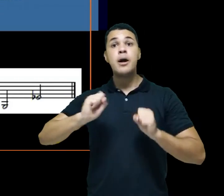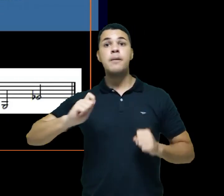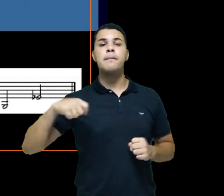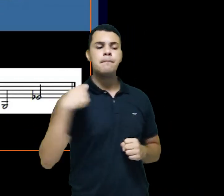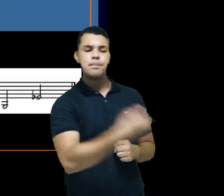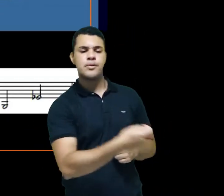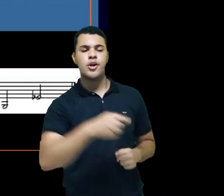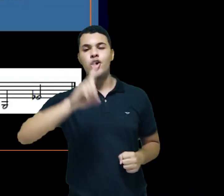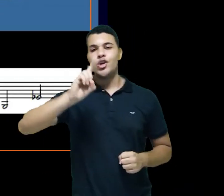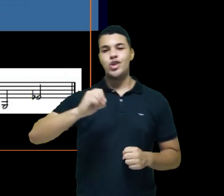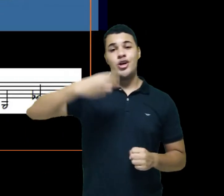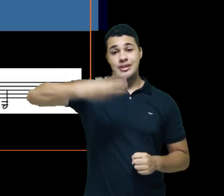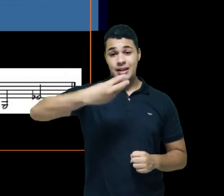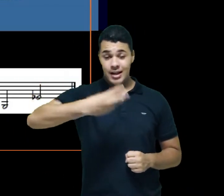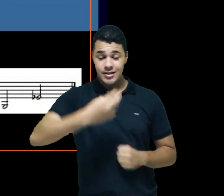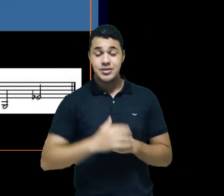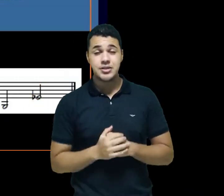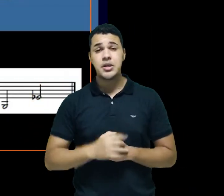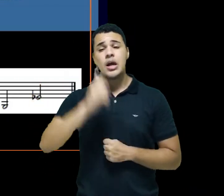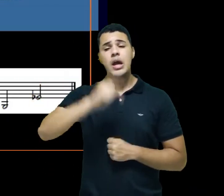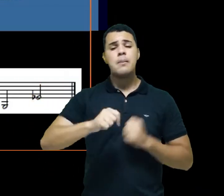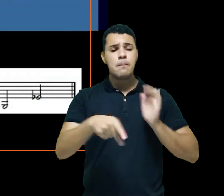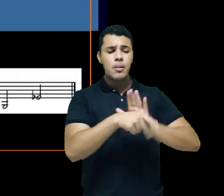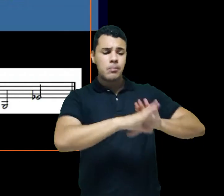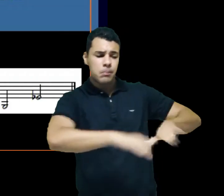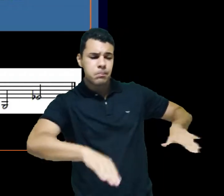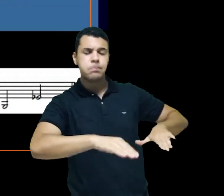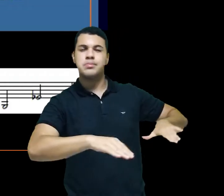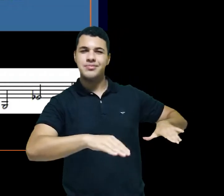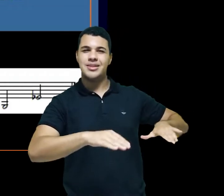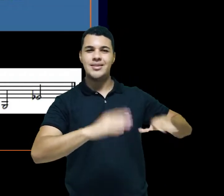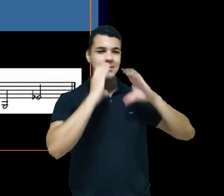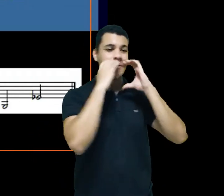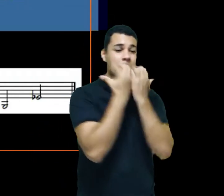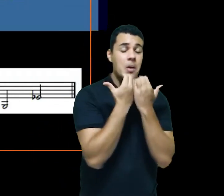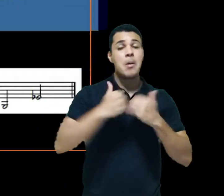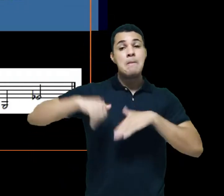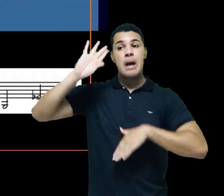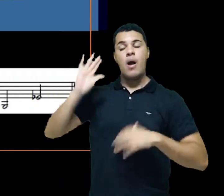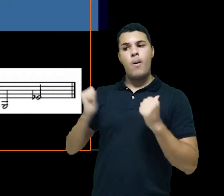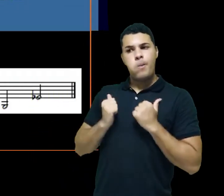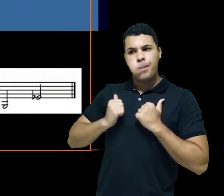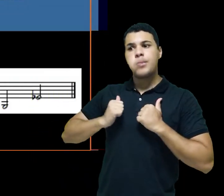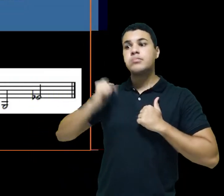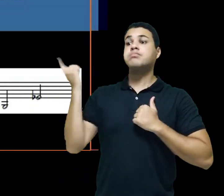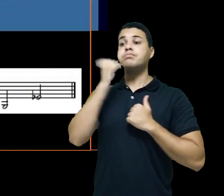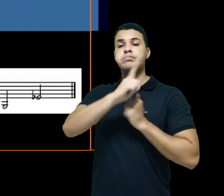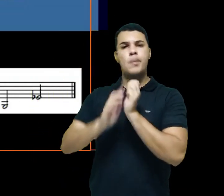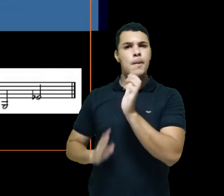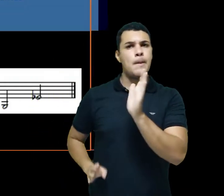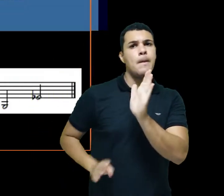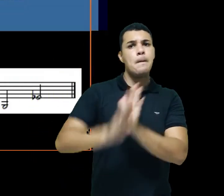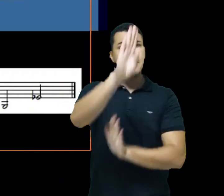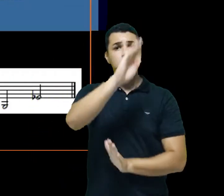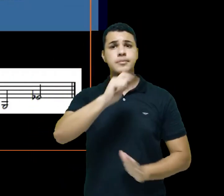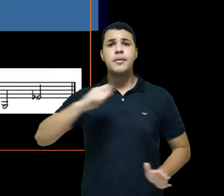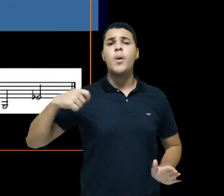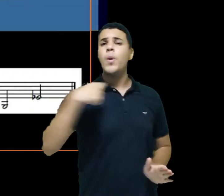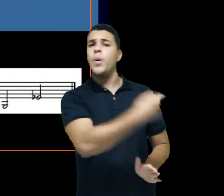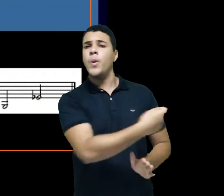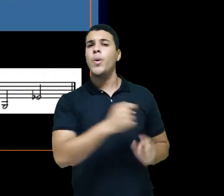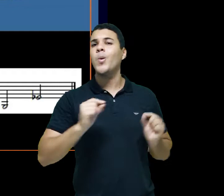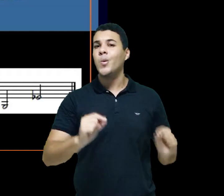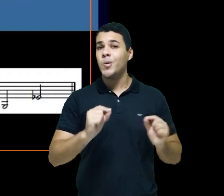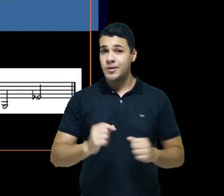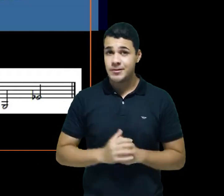podemos dizer que a tessitura vocal infantil, a região de maior conforto e potencialidade, ela